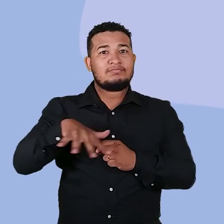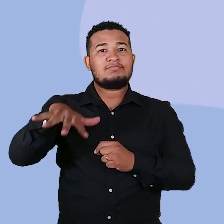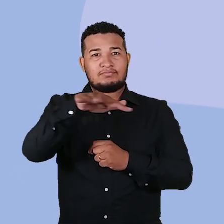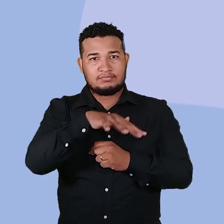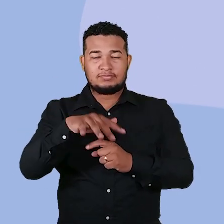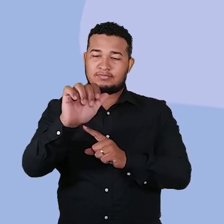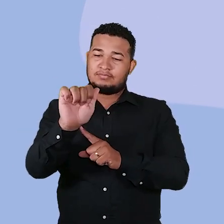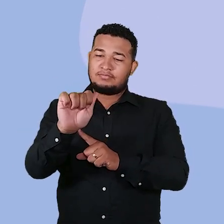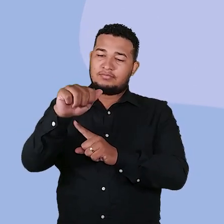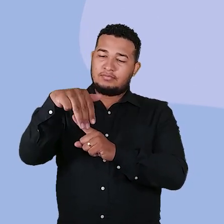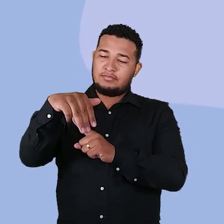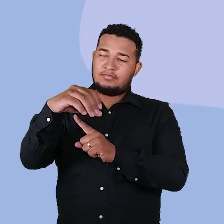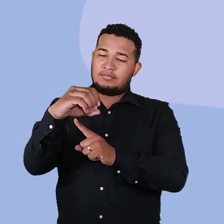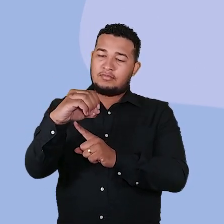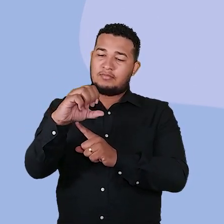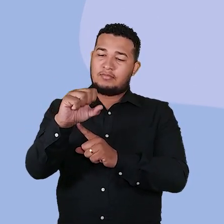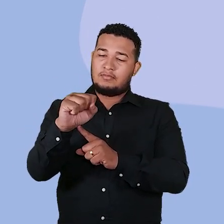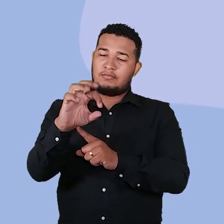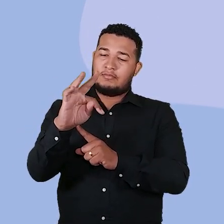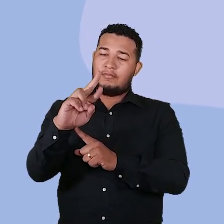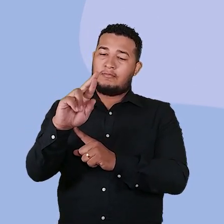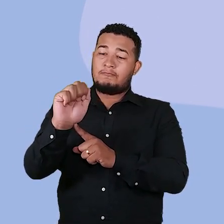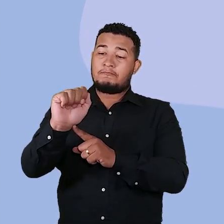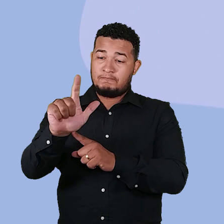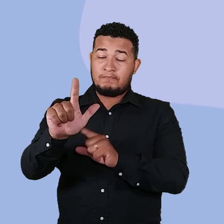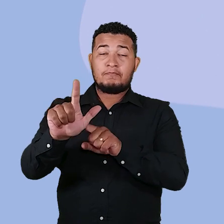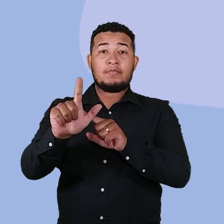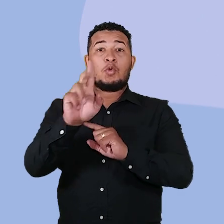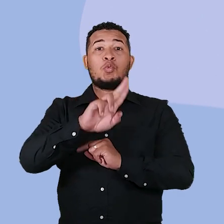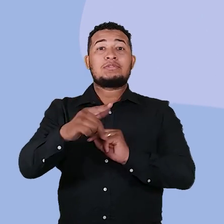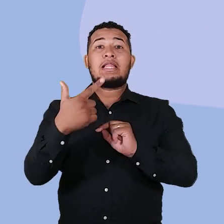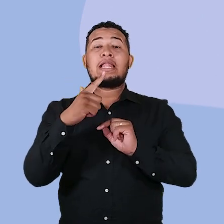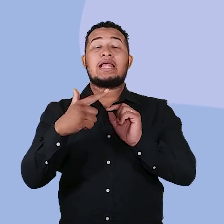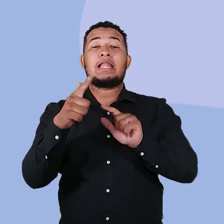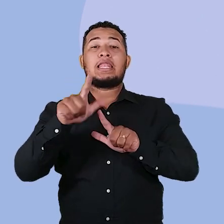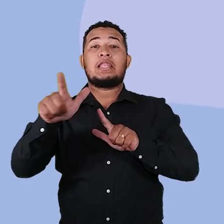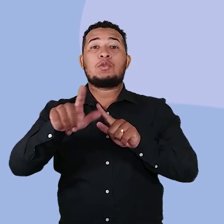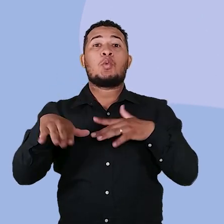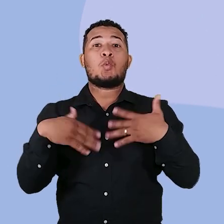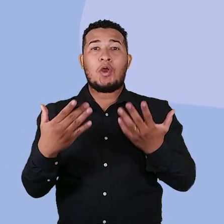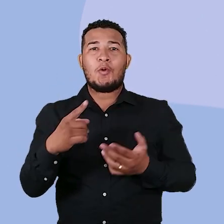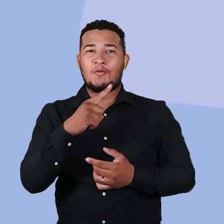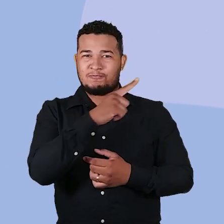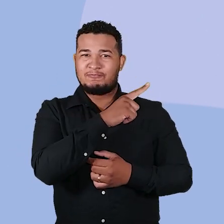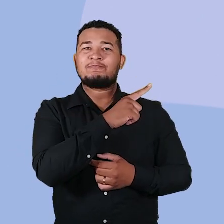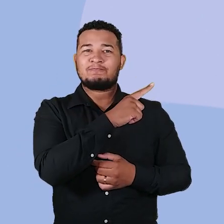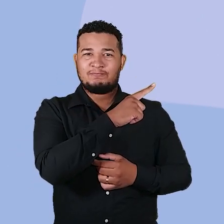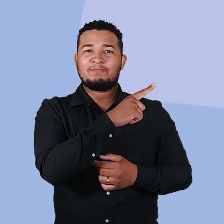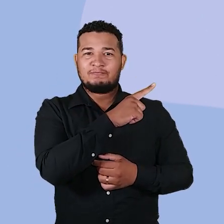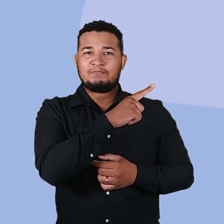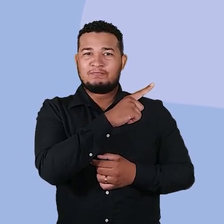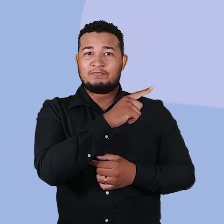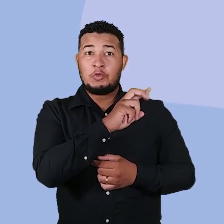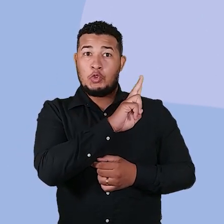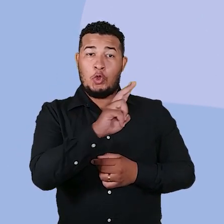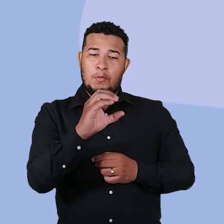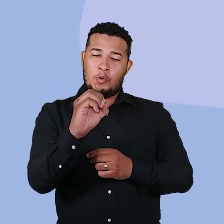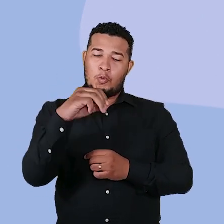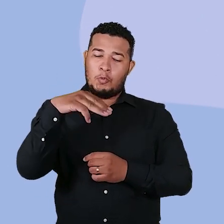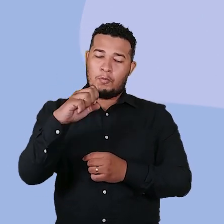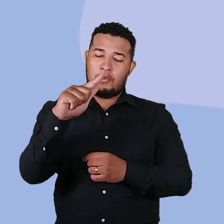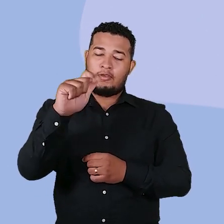possibilidades de espaço amostral e representamos por essa letra grega aí ó o